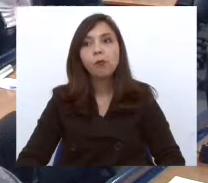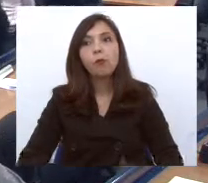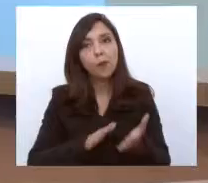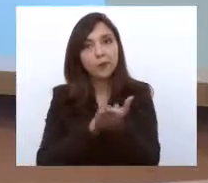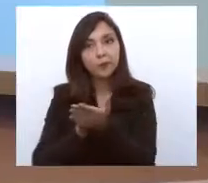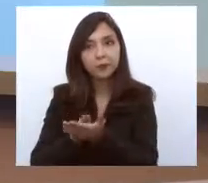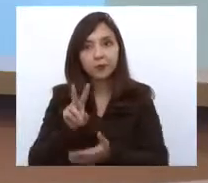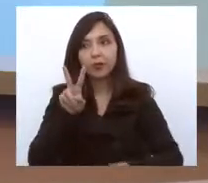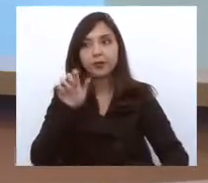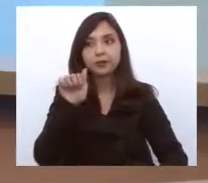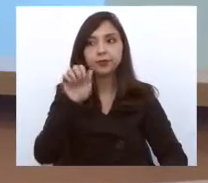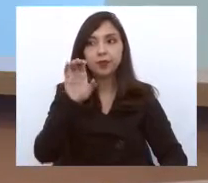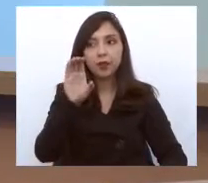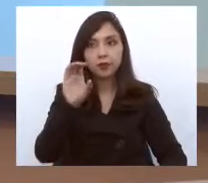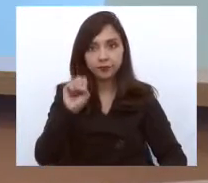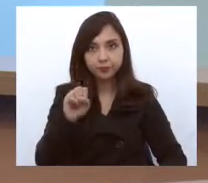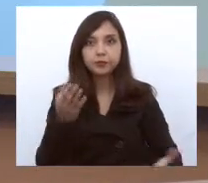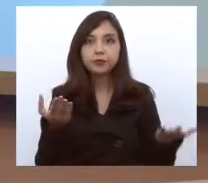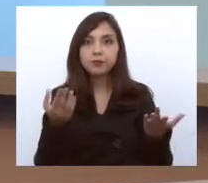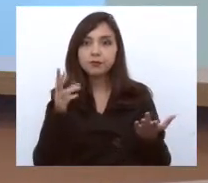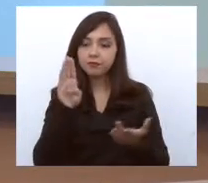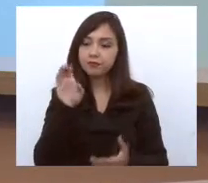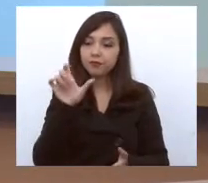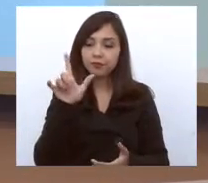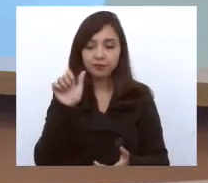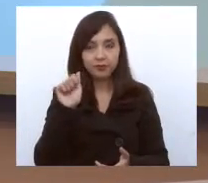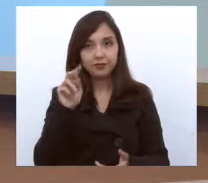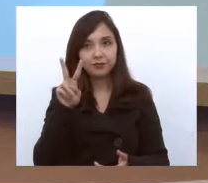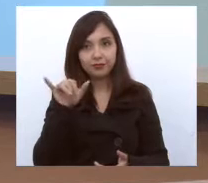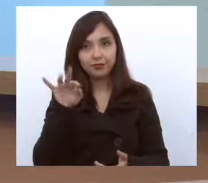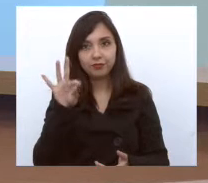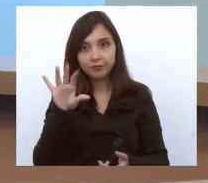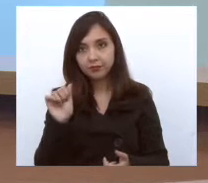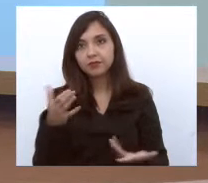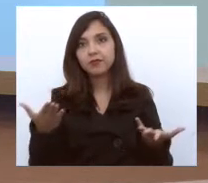Parabenizar o Vasco, aqui da Bela Vista, que